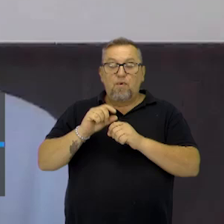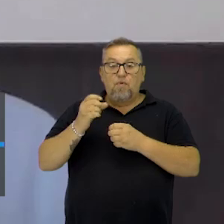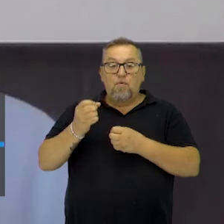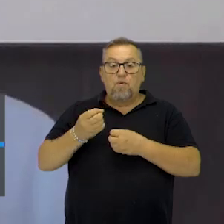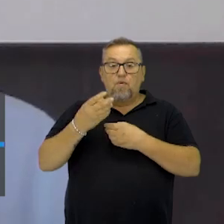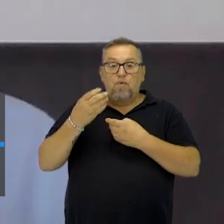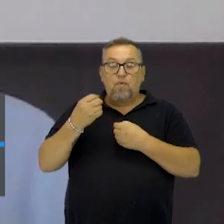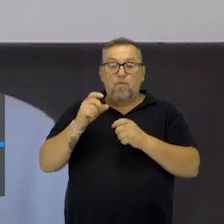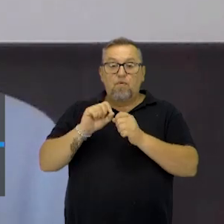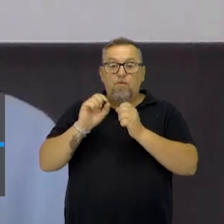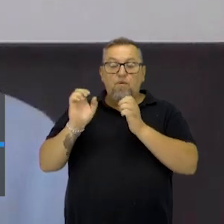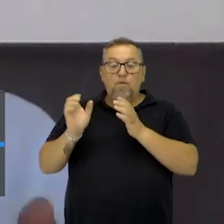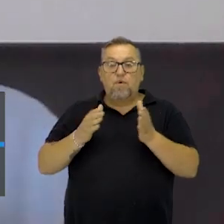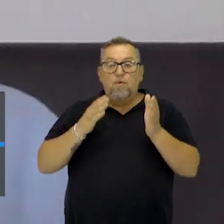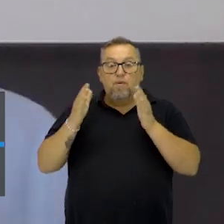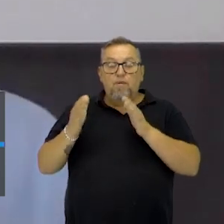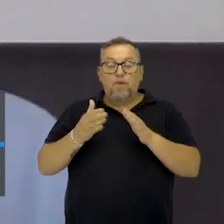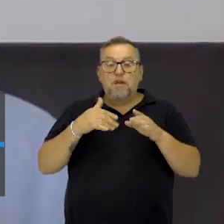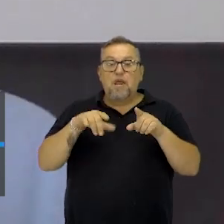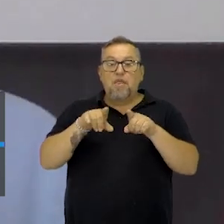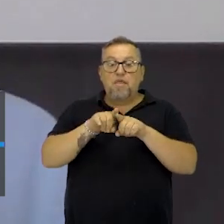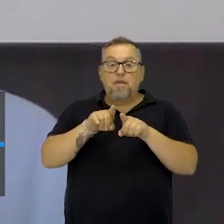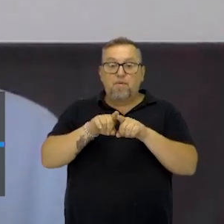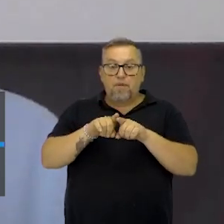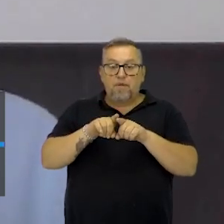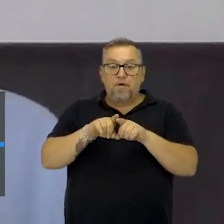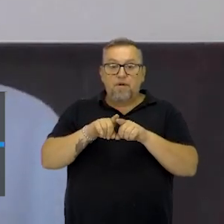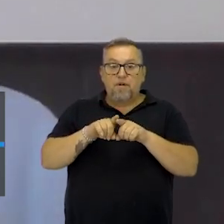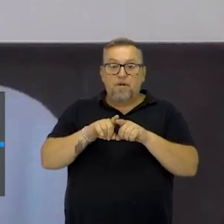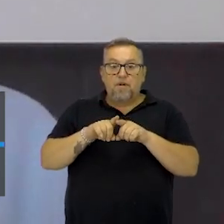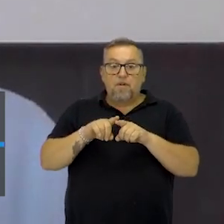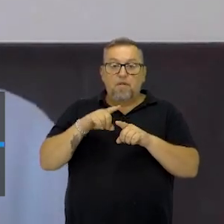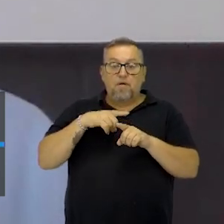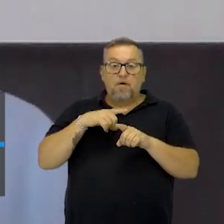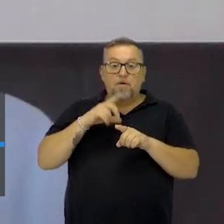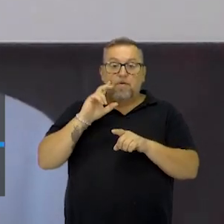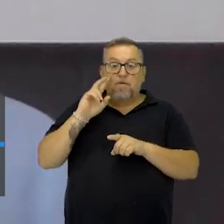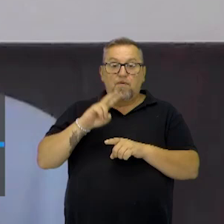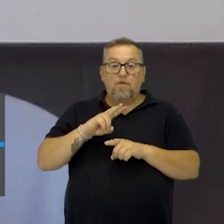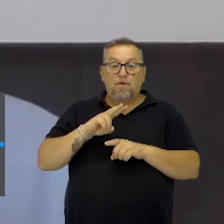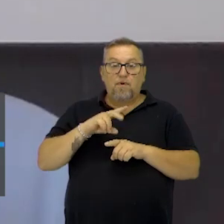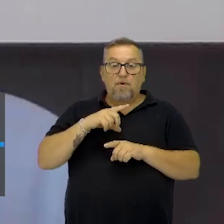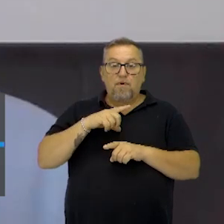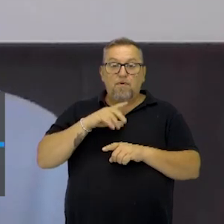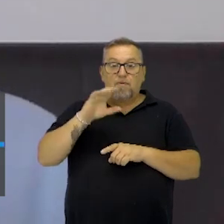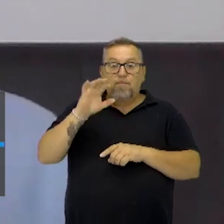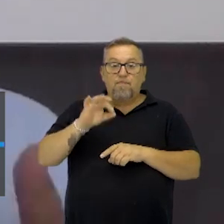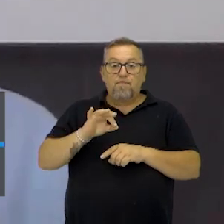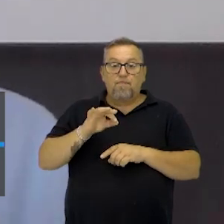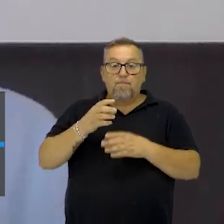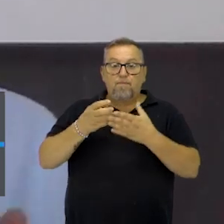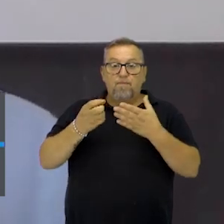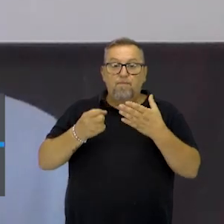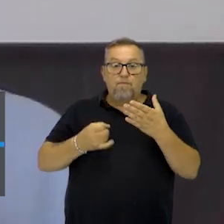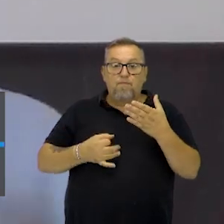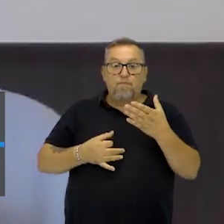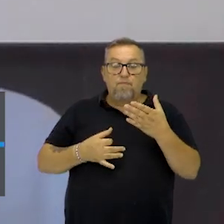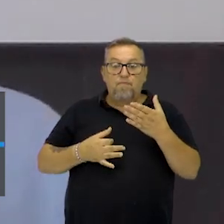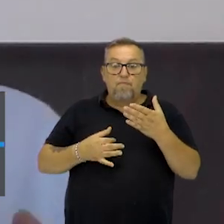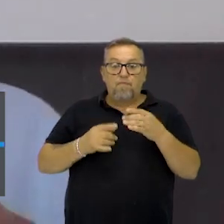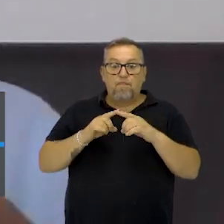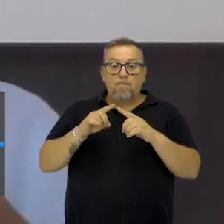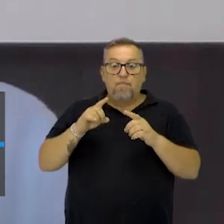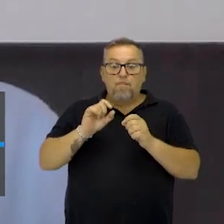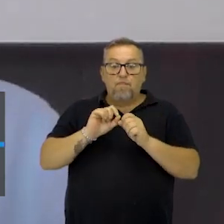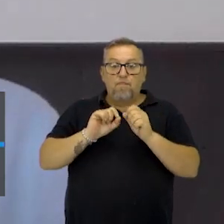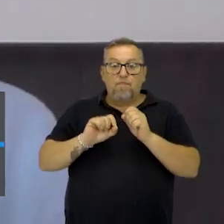são produzidos, né, na academia, fora da academia, tá? E que circulam socialmente, que a gente precisa desse recurso, né? A